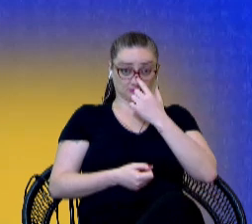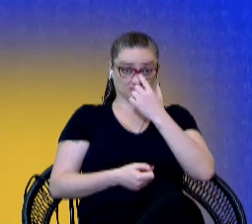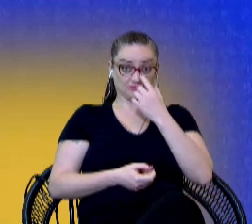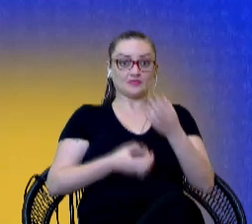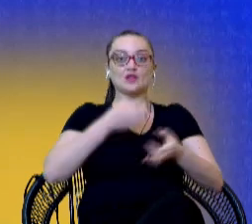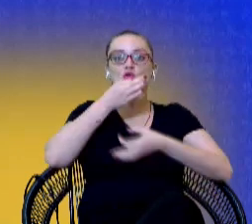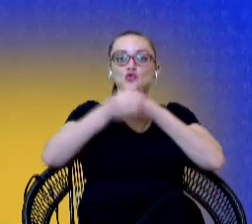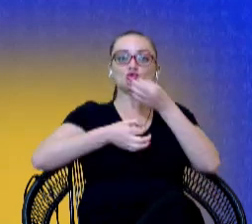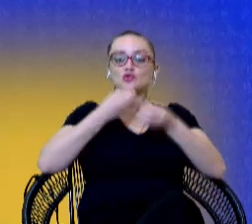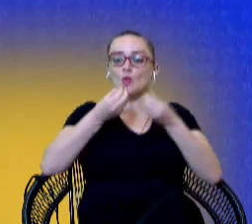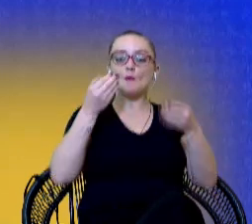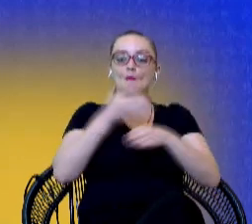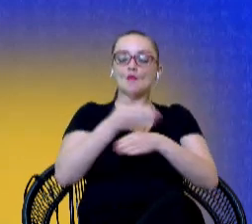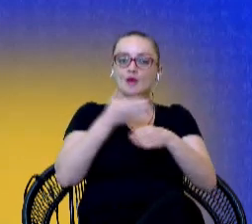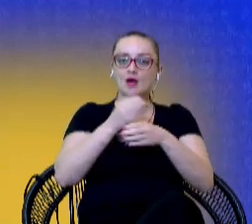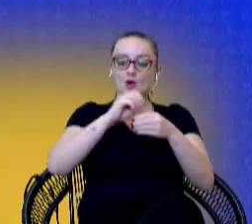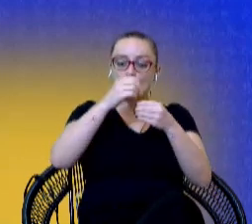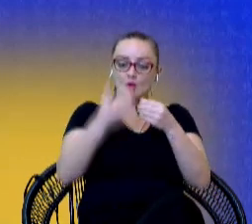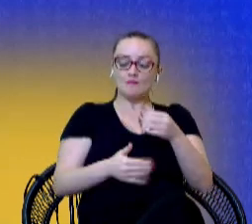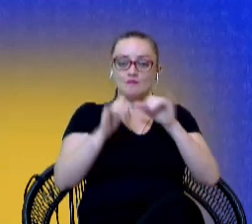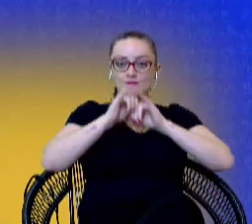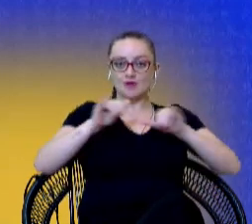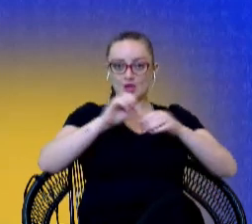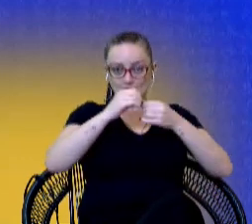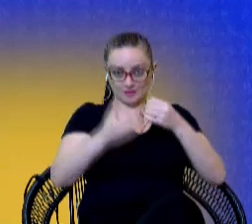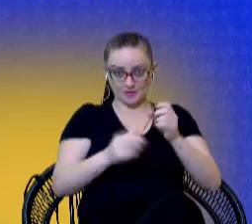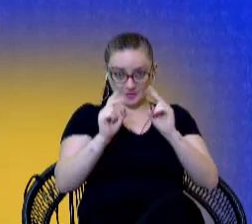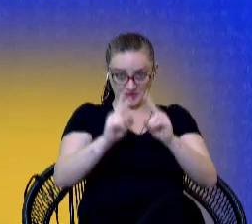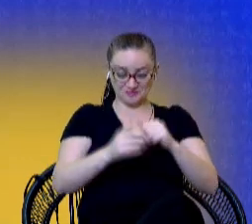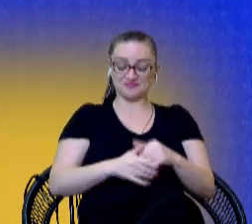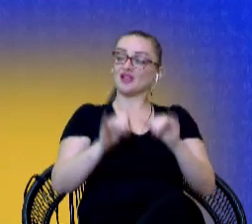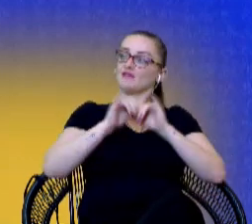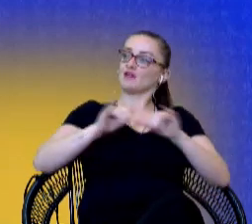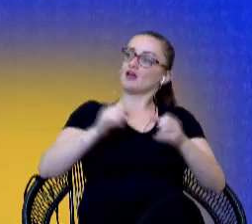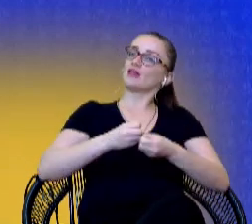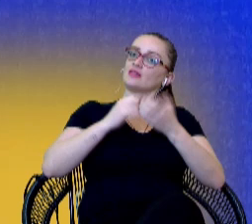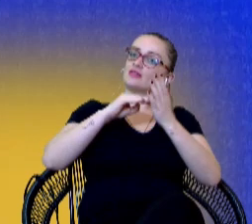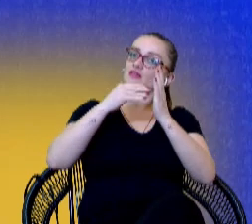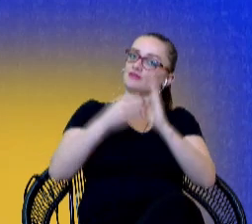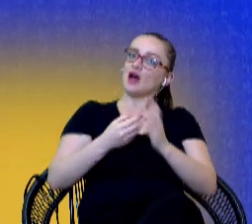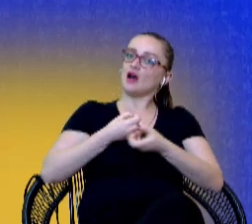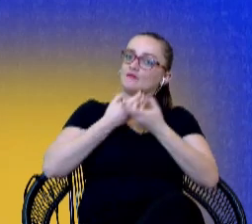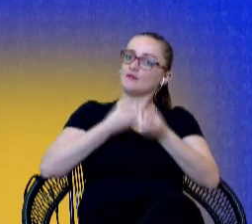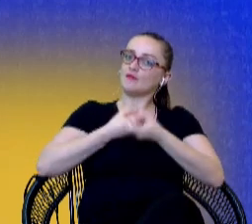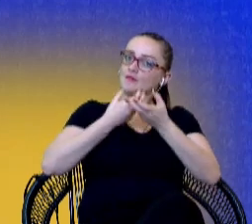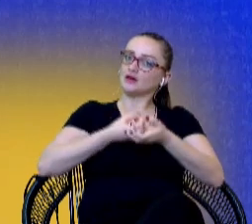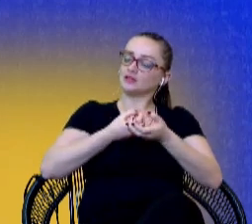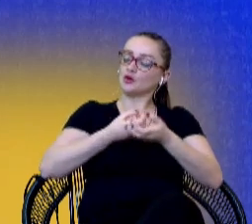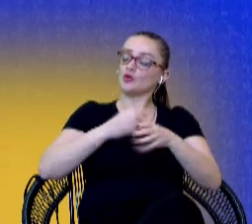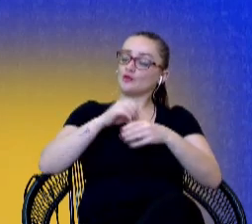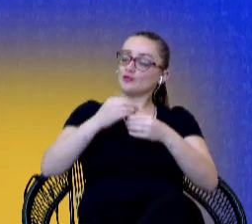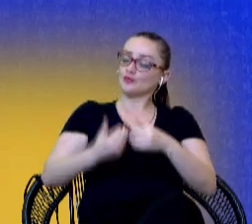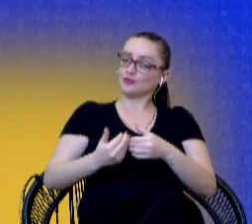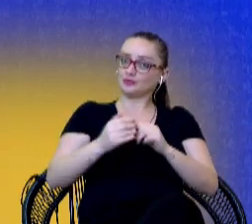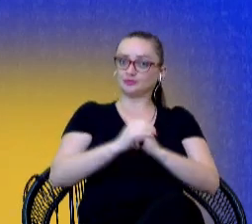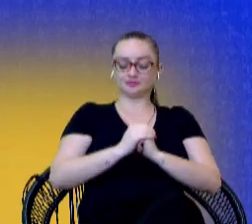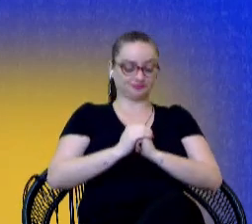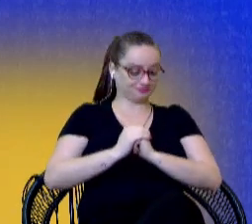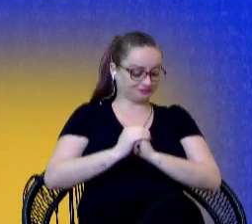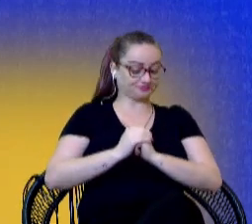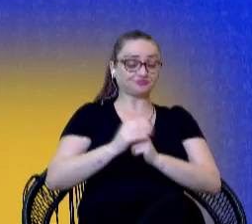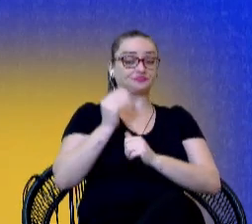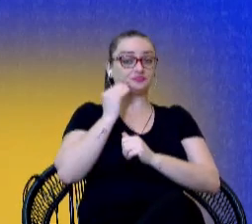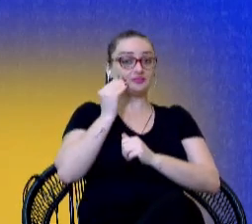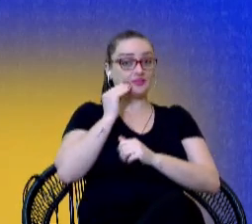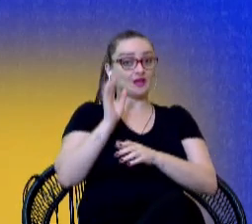Sugestões de como engajar, conteúdos aqui, falar um pouquinho de conteúdo, tá? A gente está falando muito de dado, muito de informação, um pouquinho de conteúdo. Busquem ter